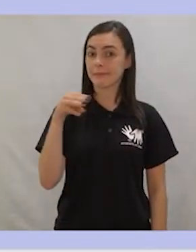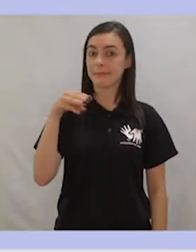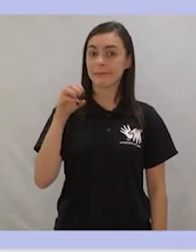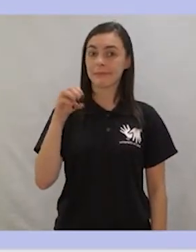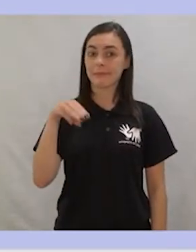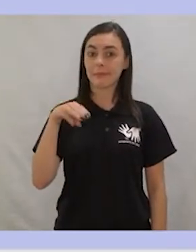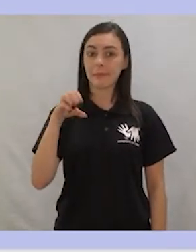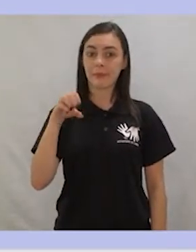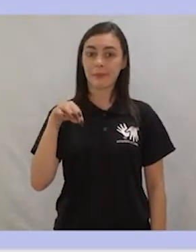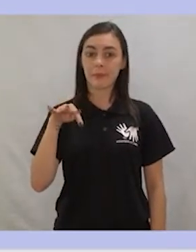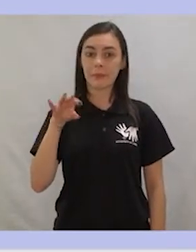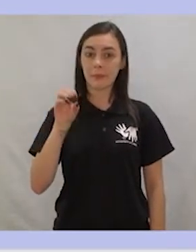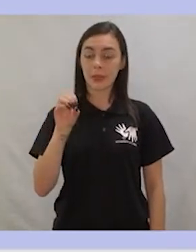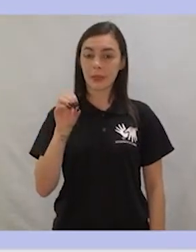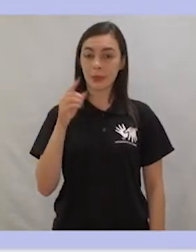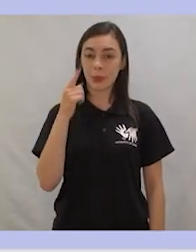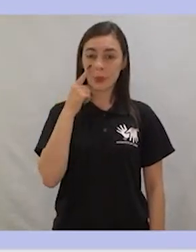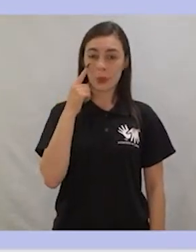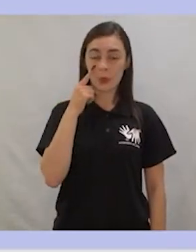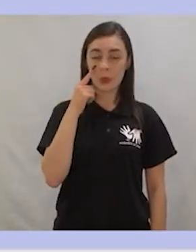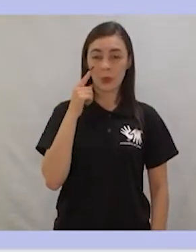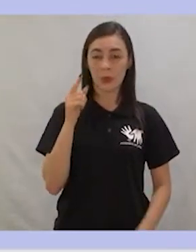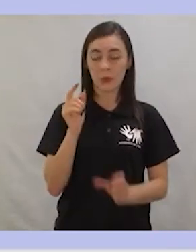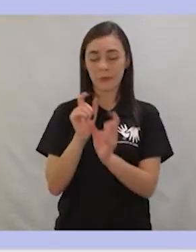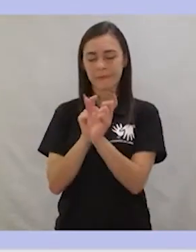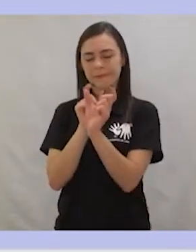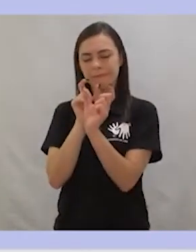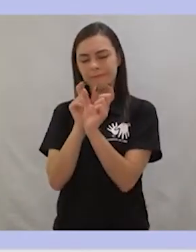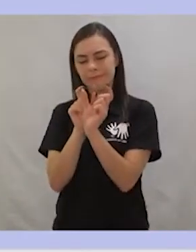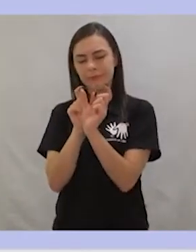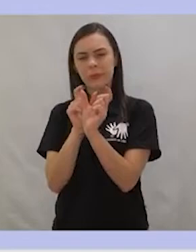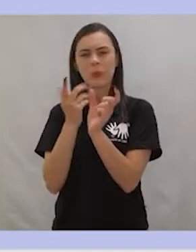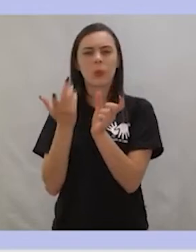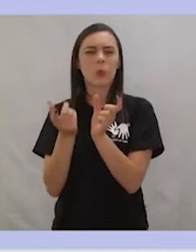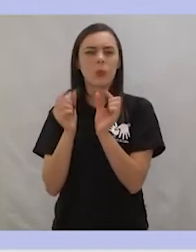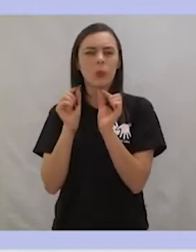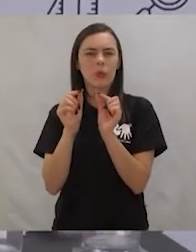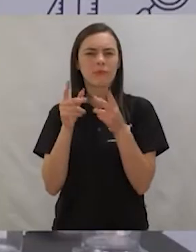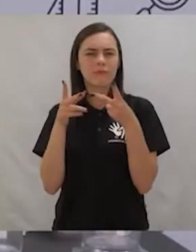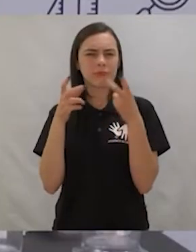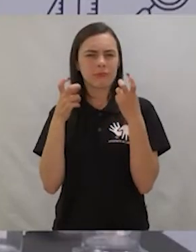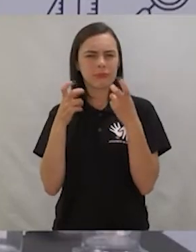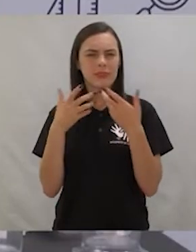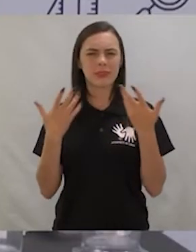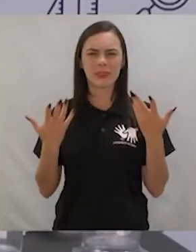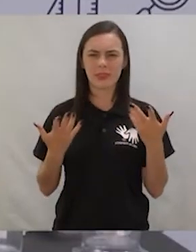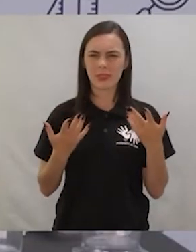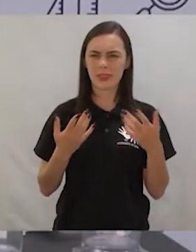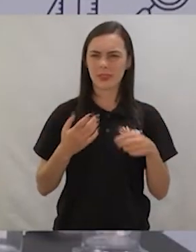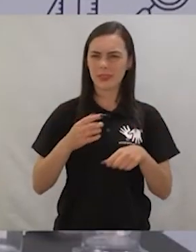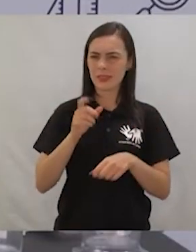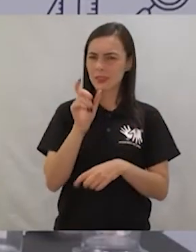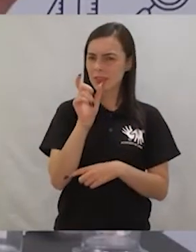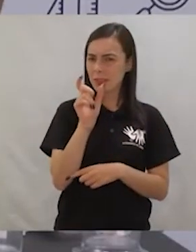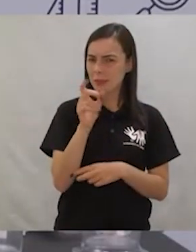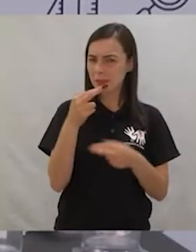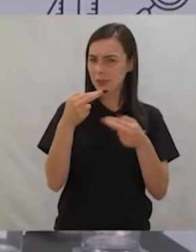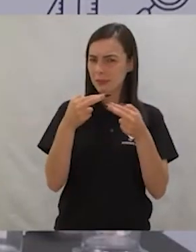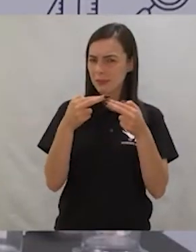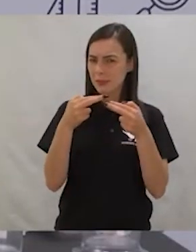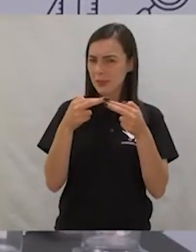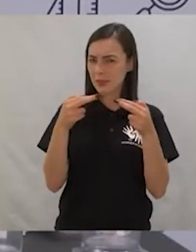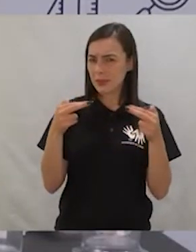com o momento. Olha o final de momento. Será que a palavra